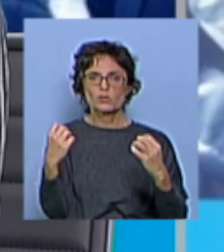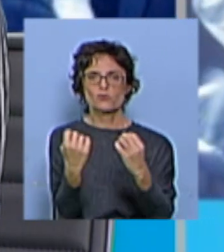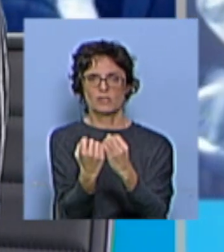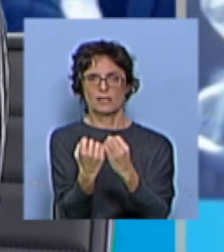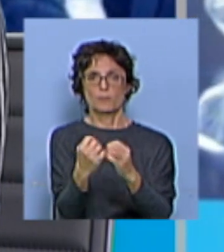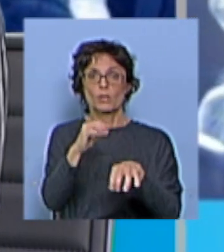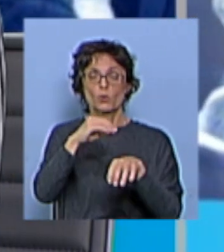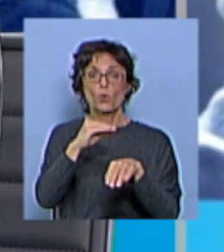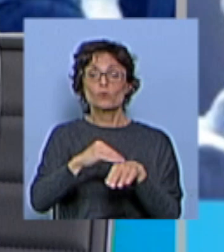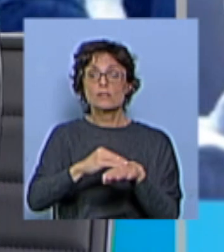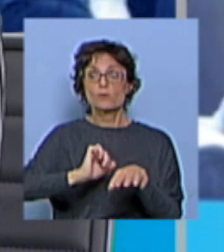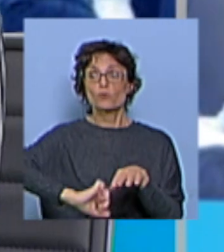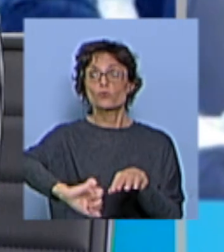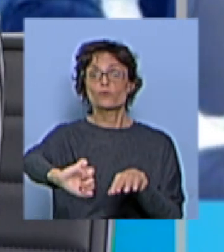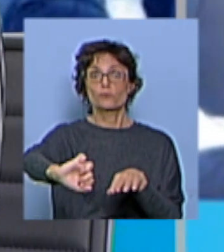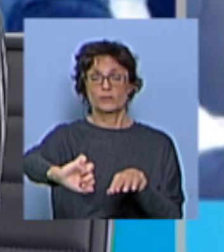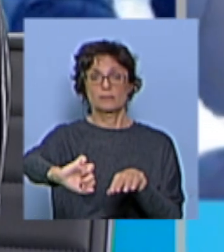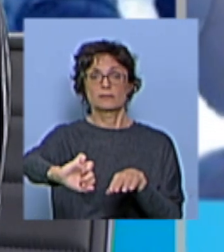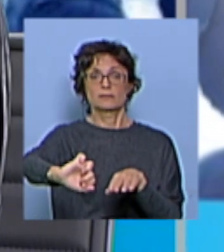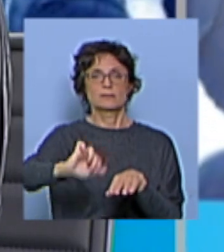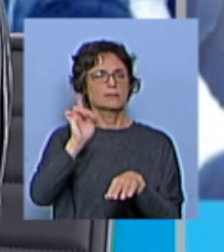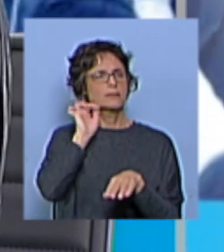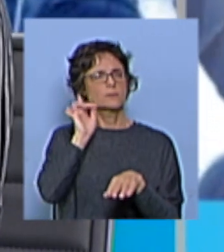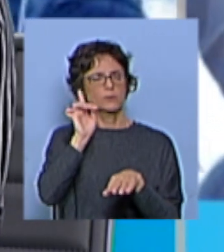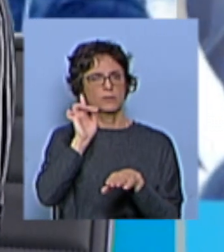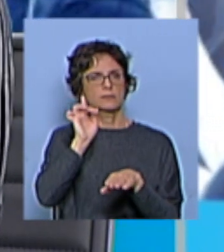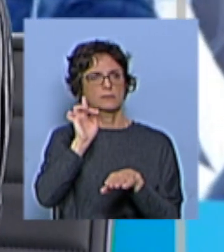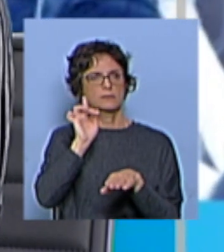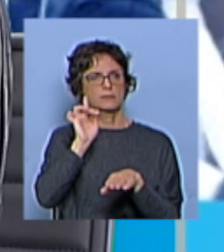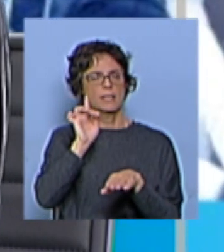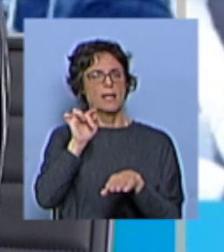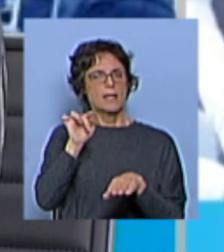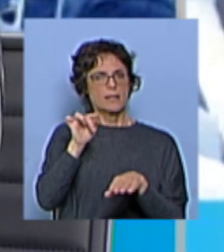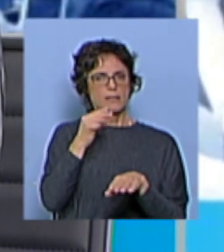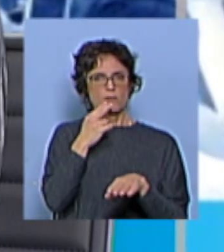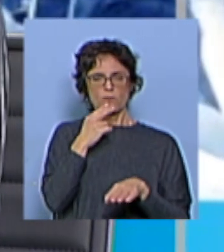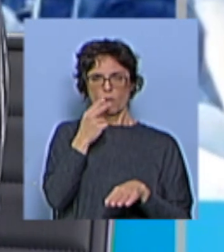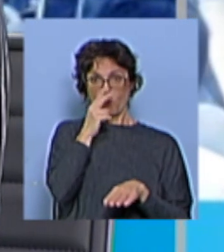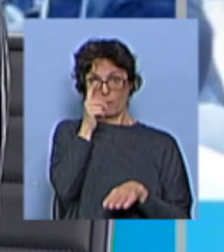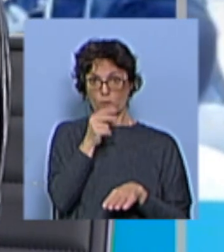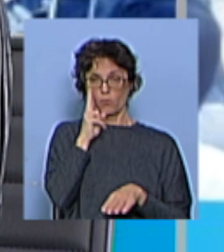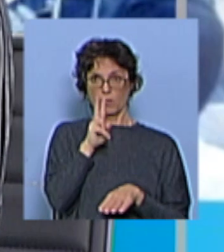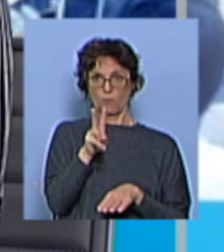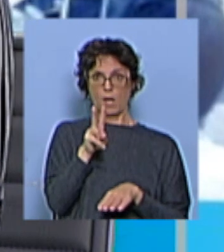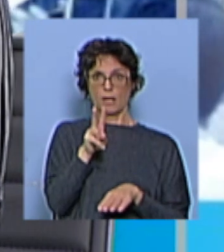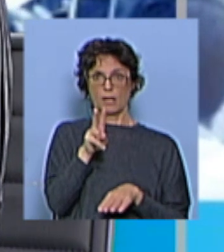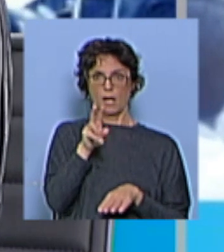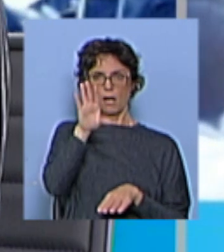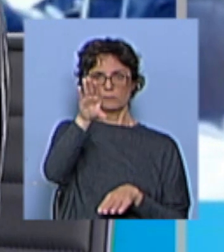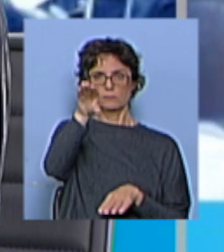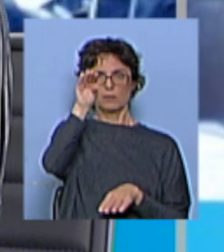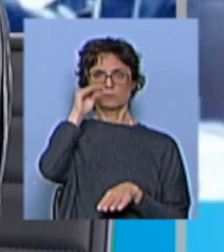mais fácil nós descobrirmos que também valorizamos alguma coisa no nosso interior, que vale a pena passar para fora. Neste